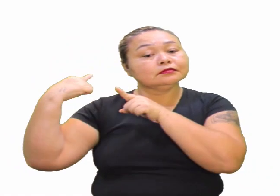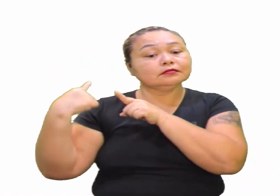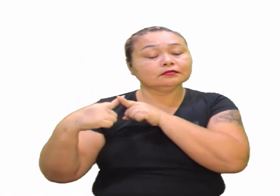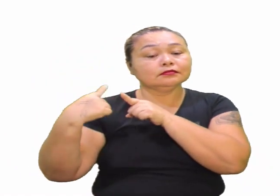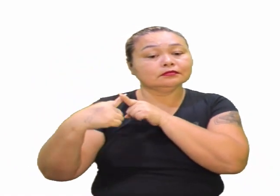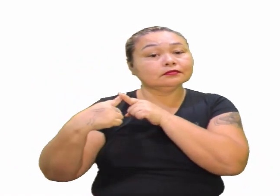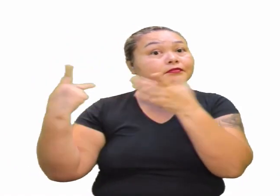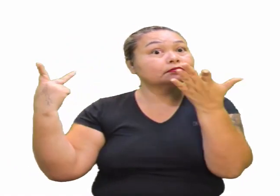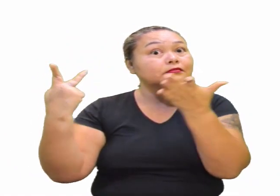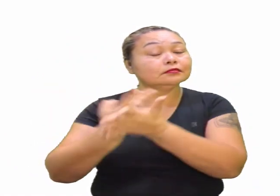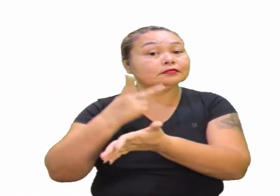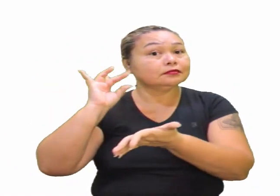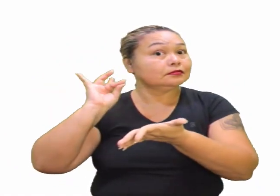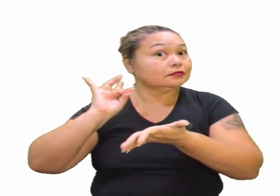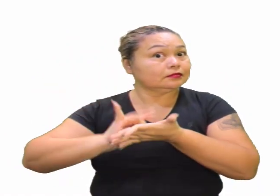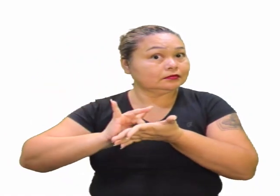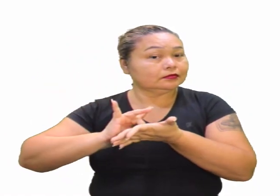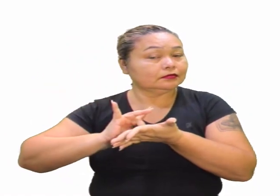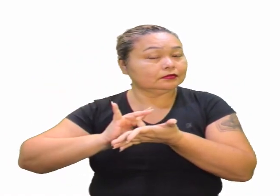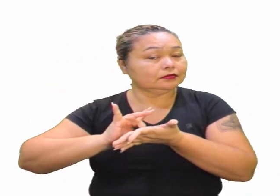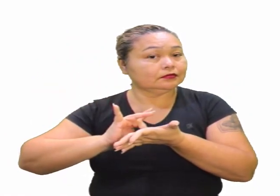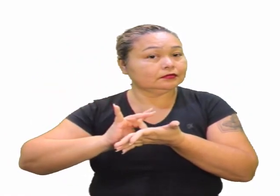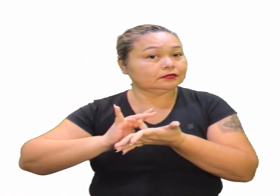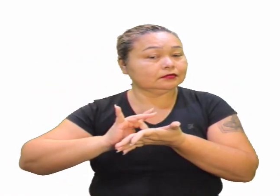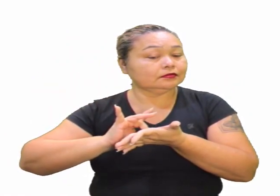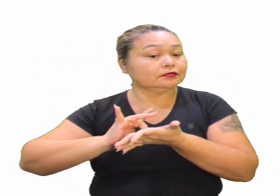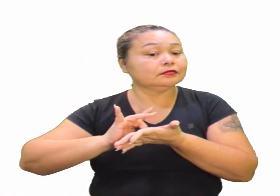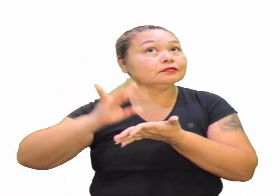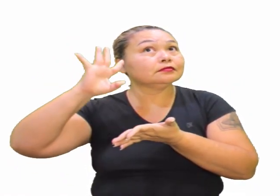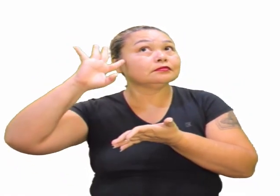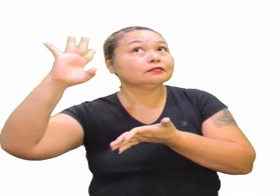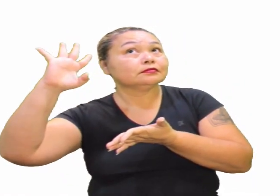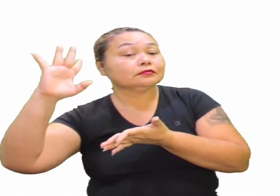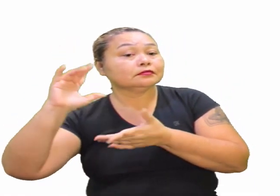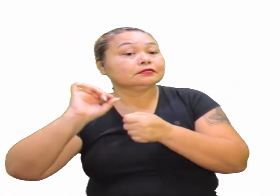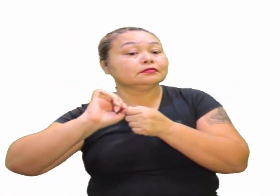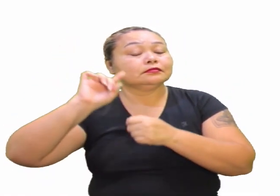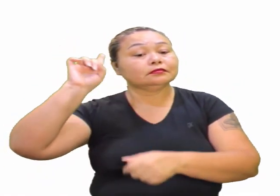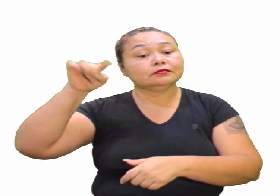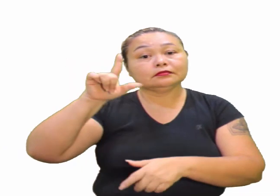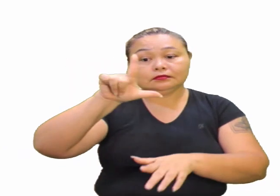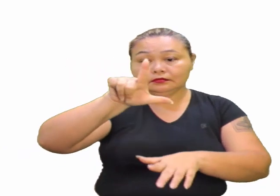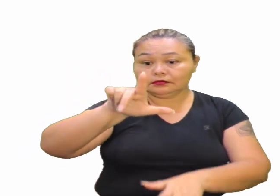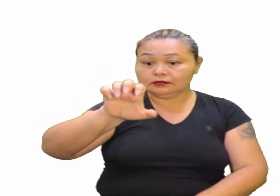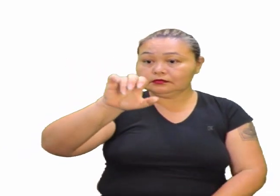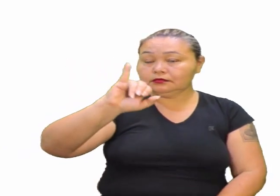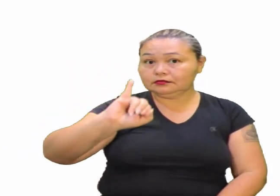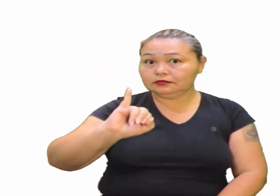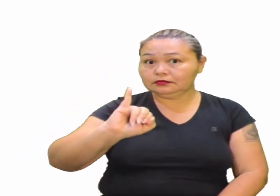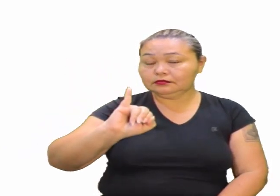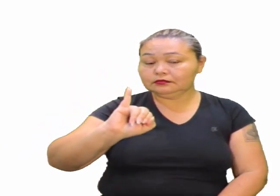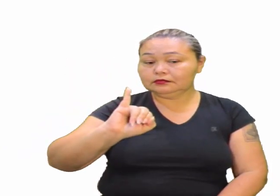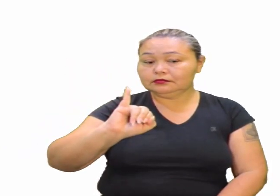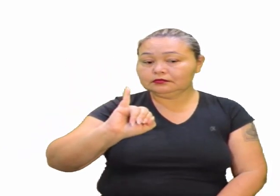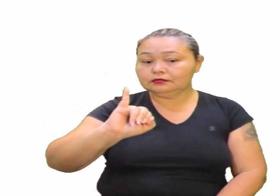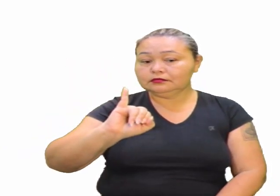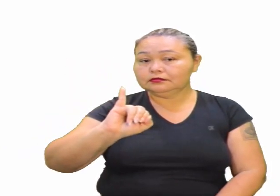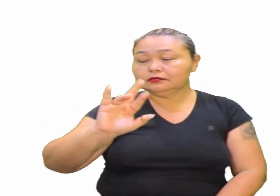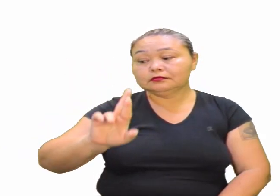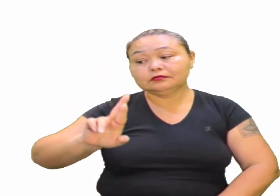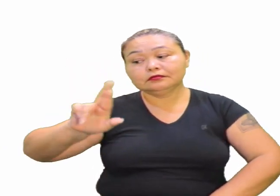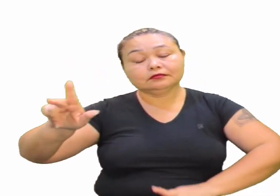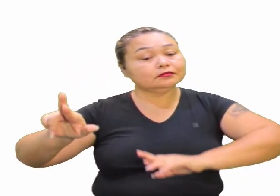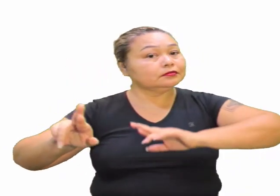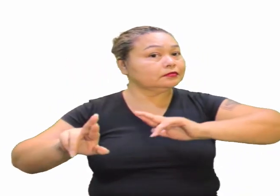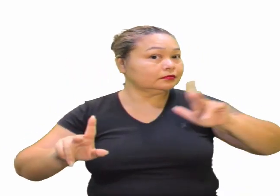aquilo ocorre. Então, teoria e lei são